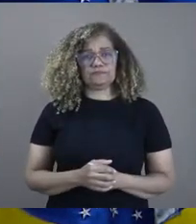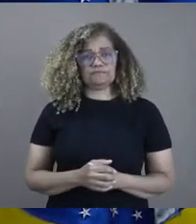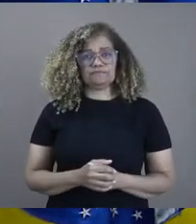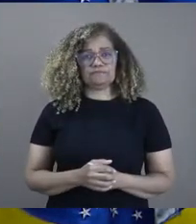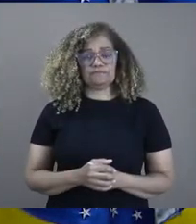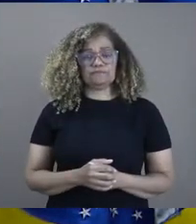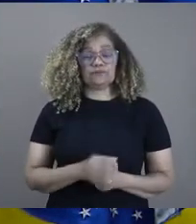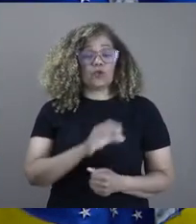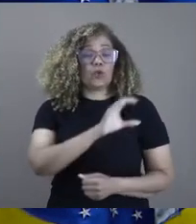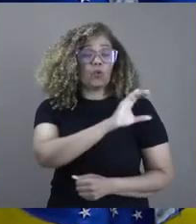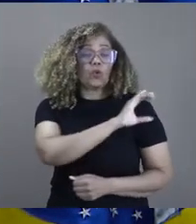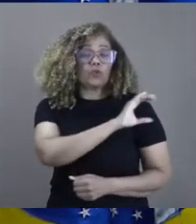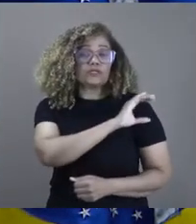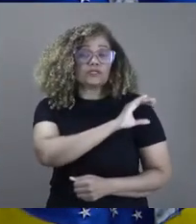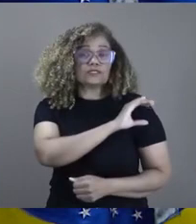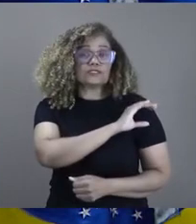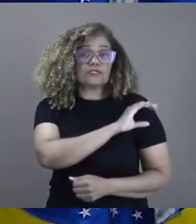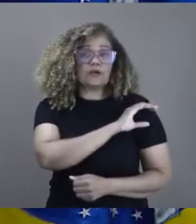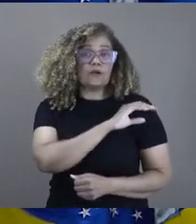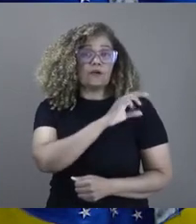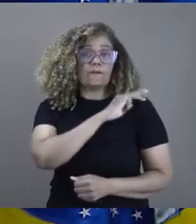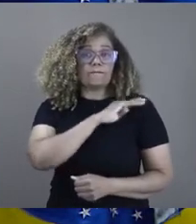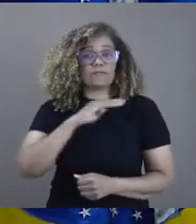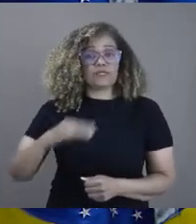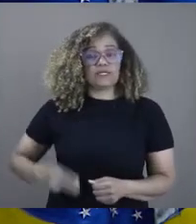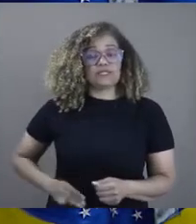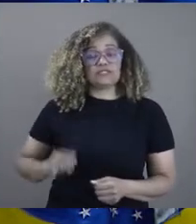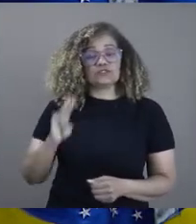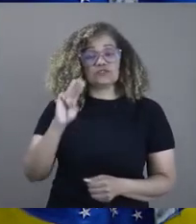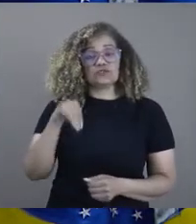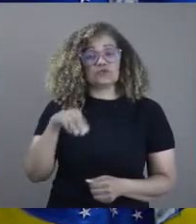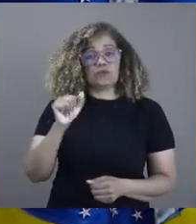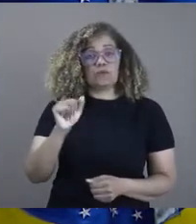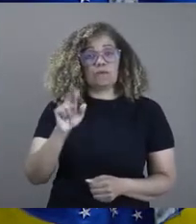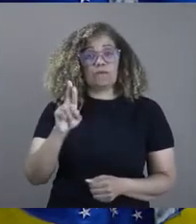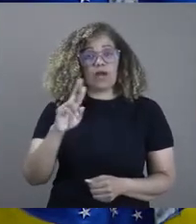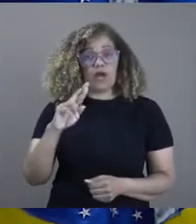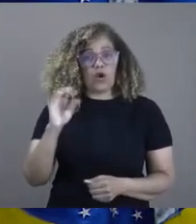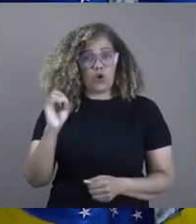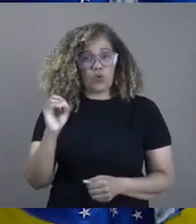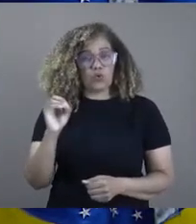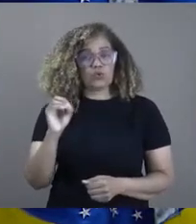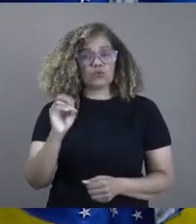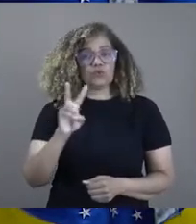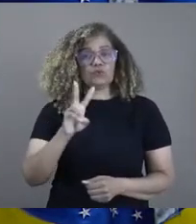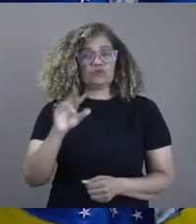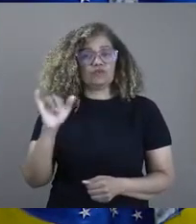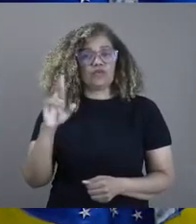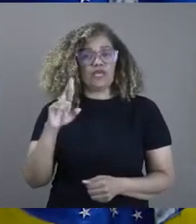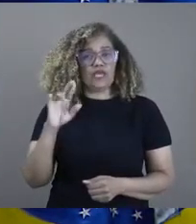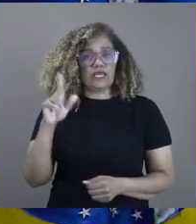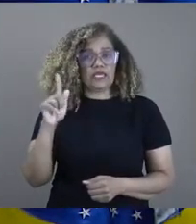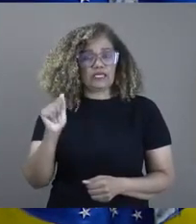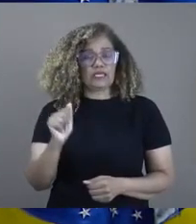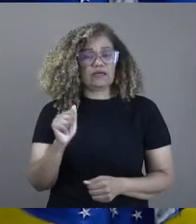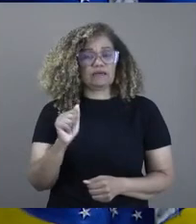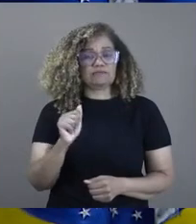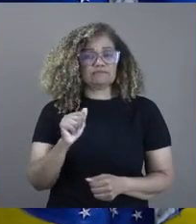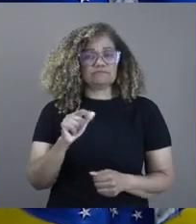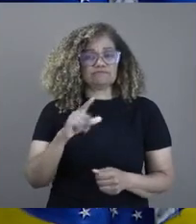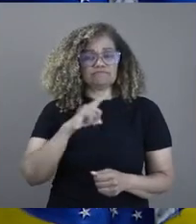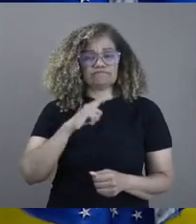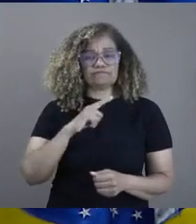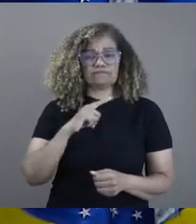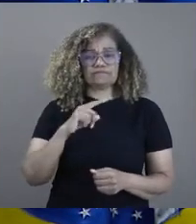coordenação do ministro Mauro Vieira os chanceleres dos países do